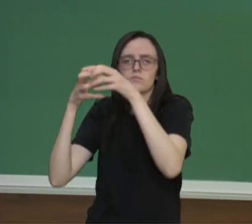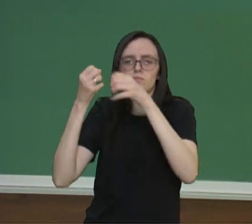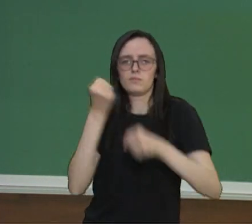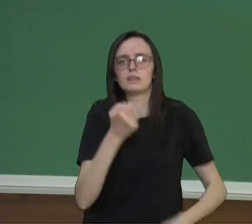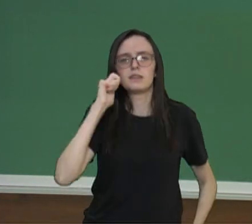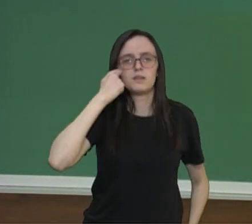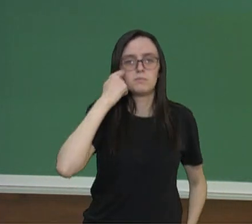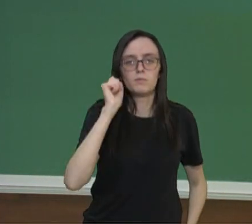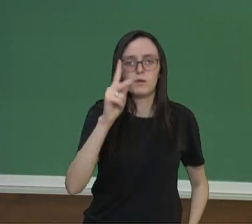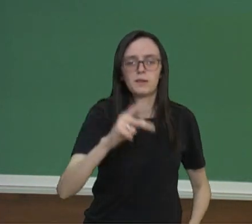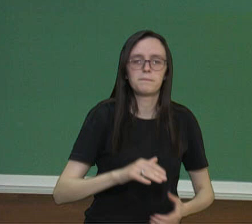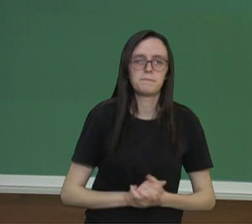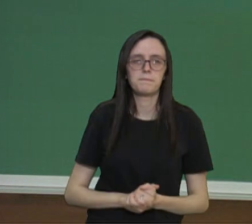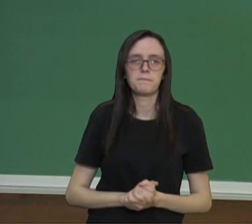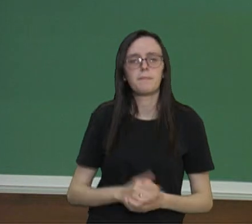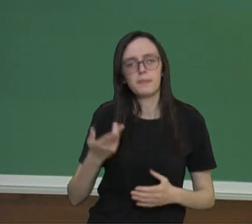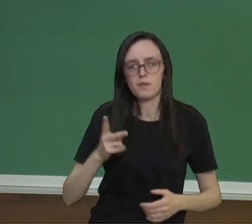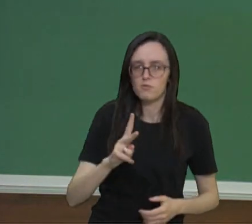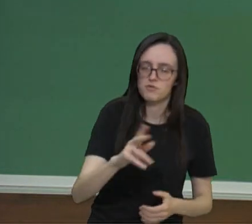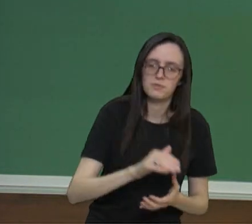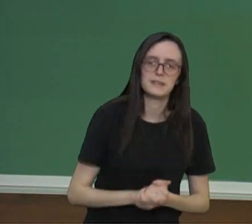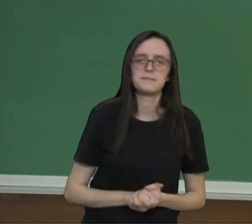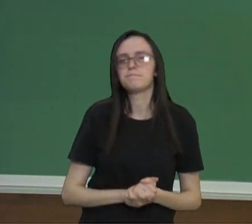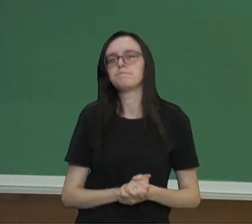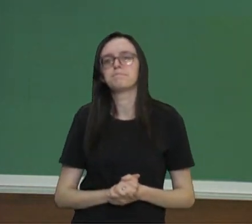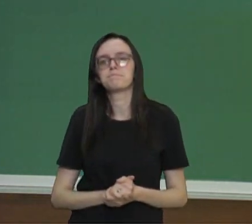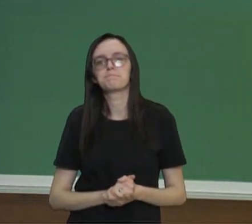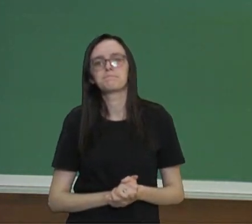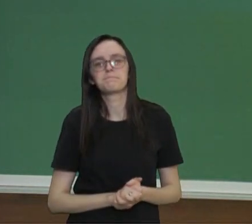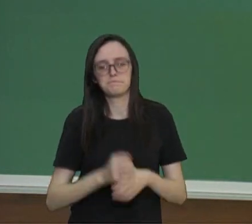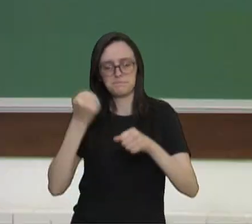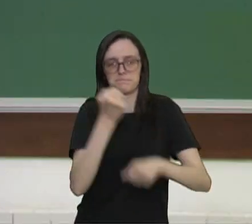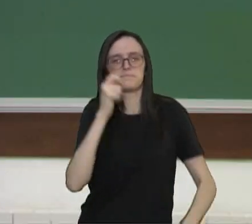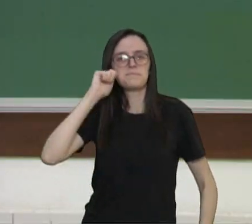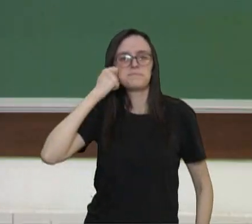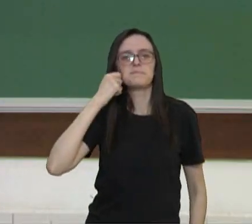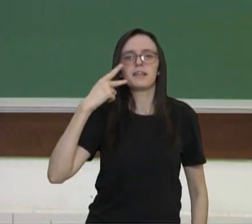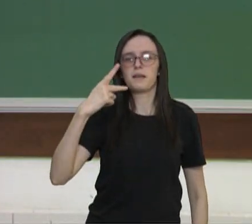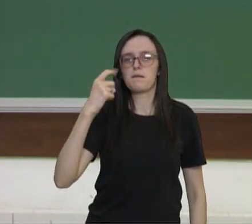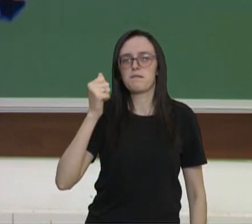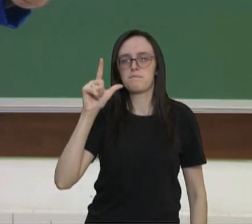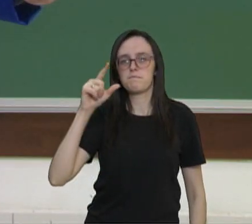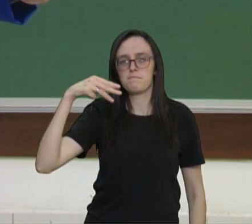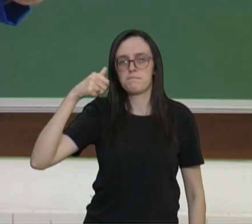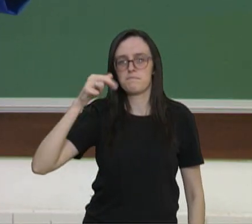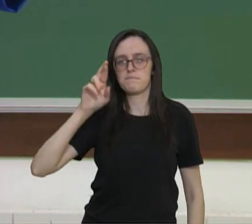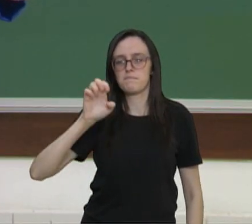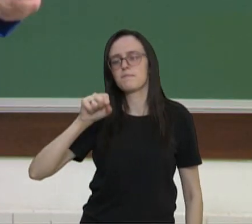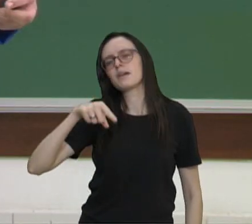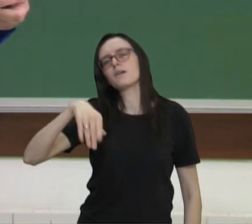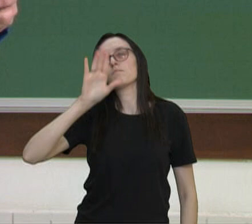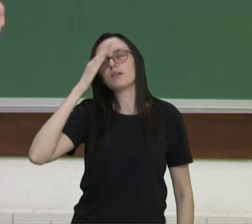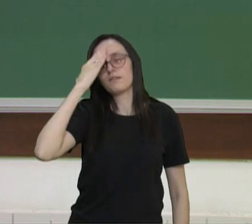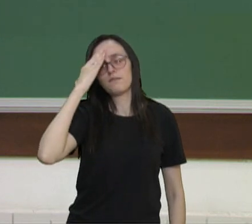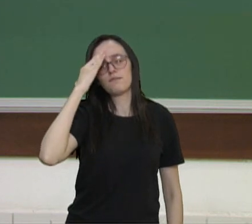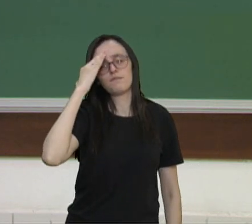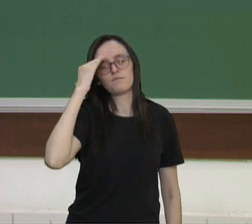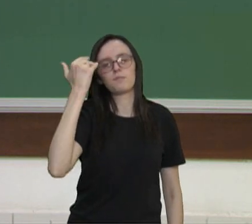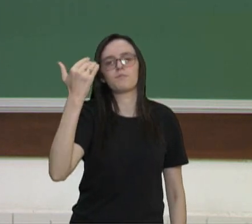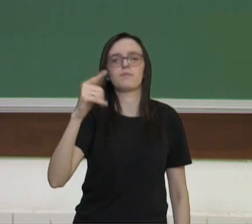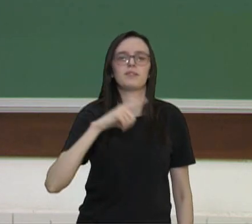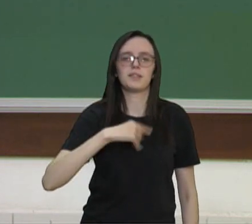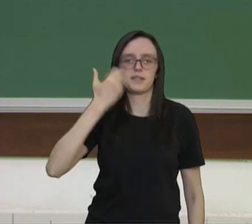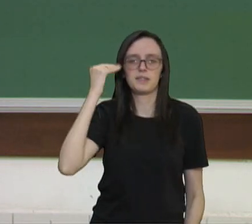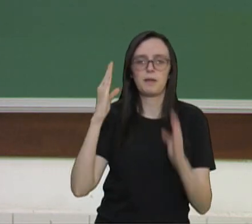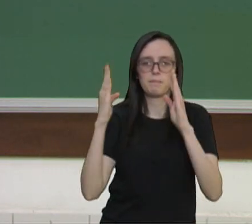quilombos. Ok? Continuando. O Quilombo dos Palmares é o quilombo mais famoso que houve